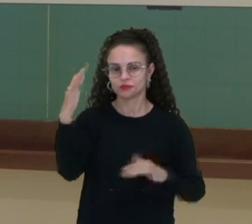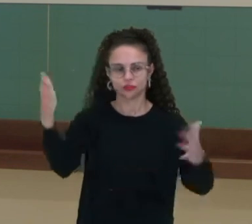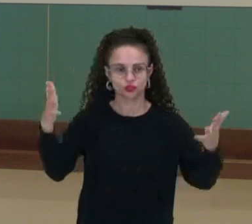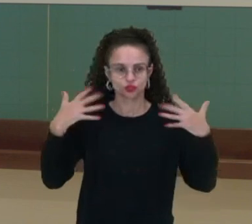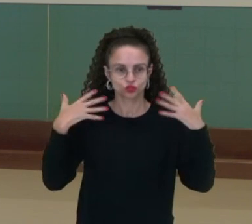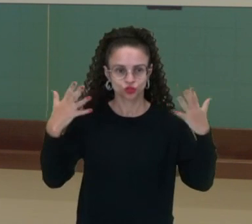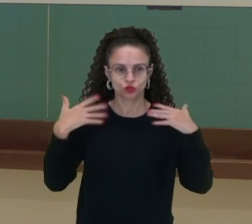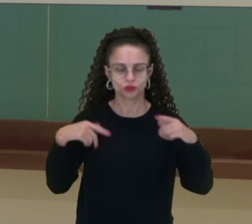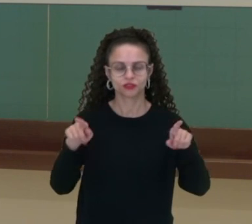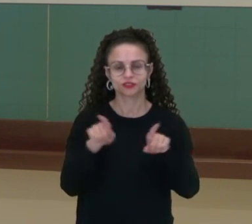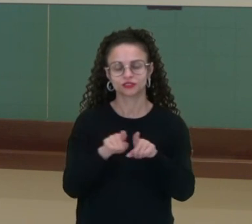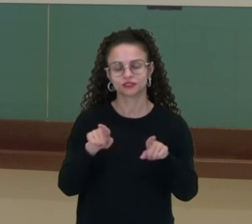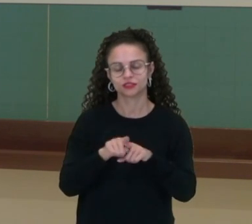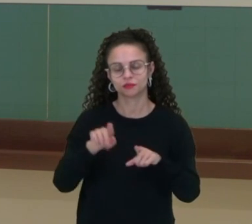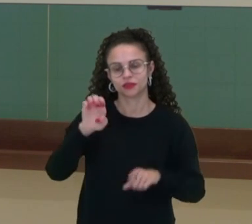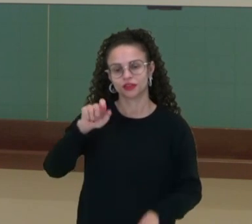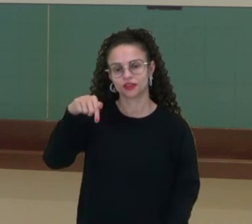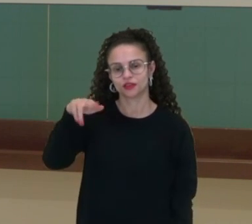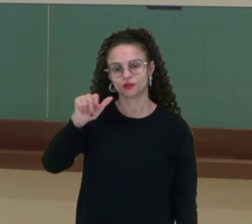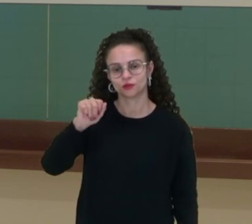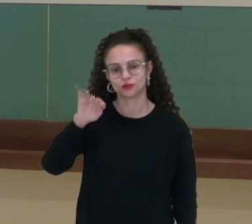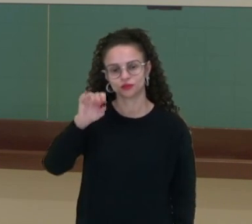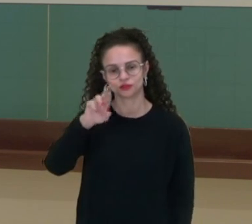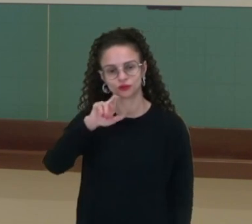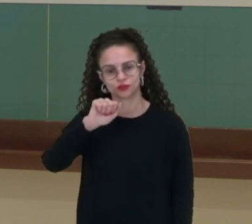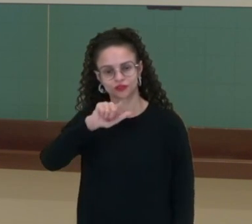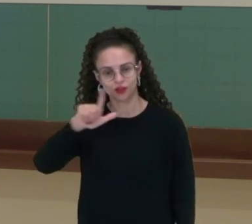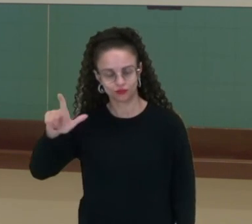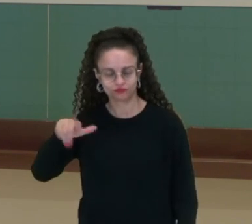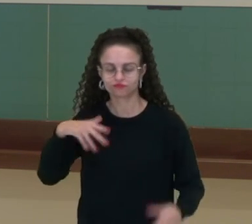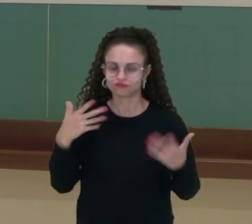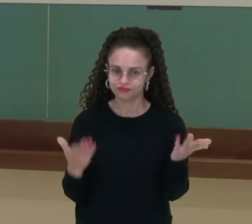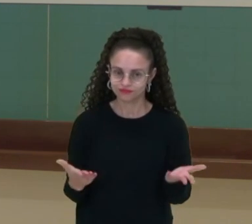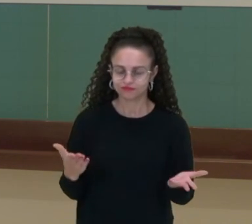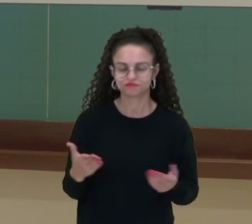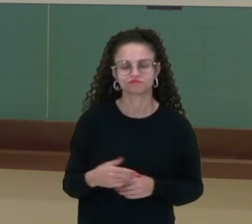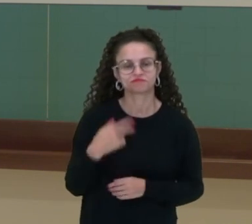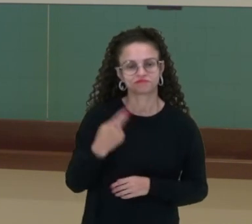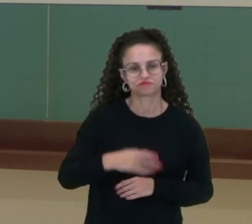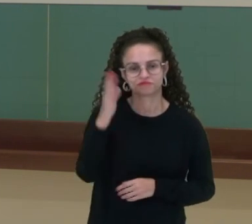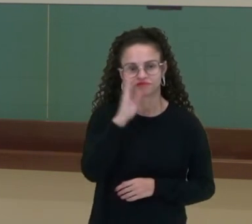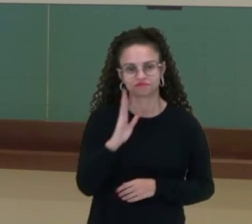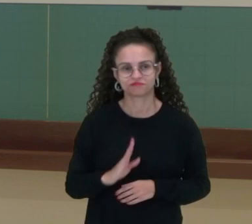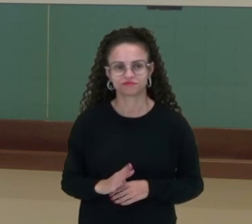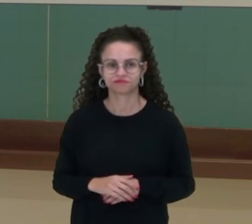climas equatoriais em nosso planeta, no caso em nosso país, tá bom?